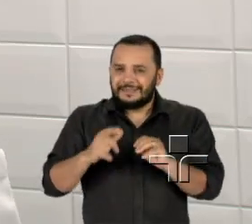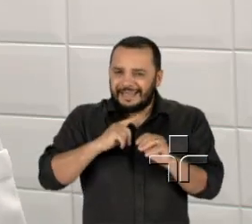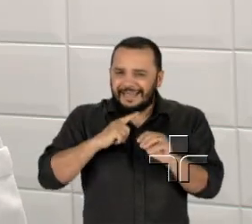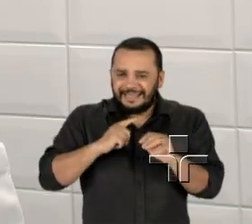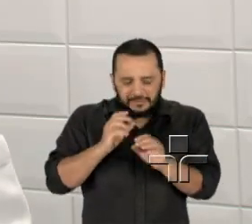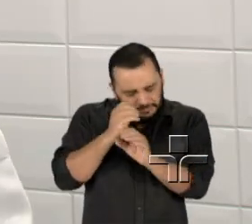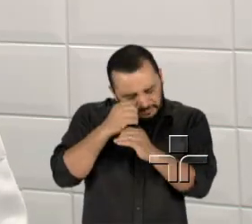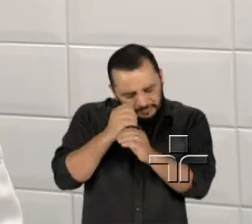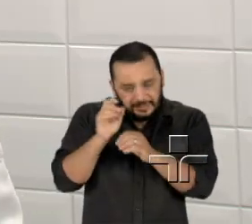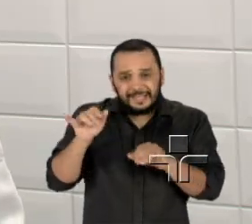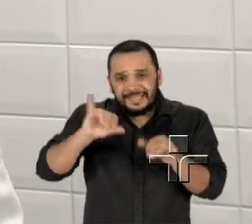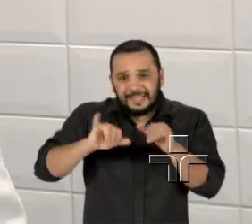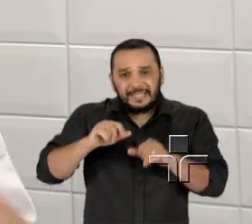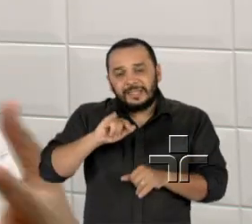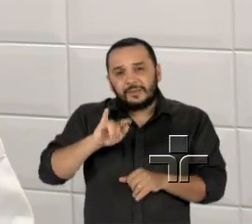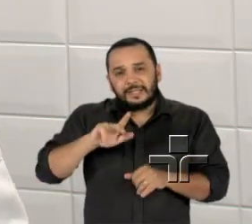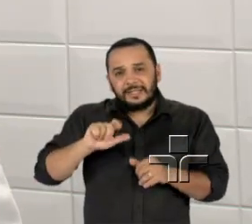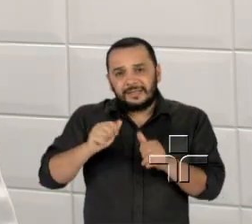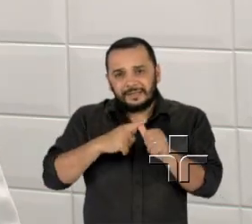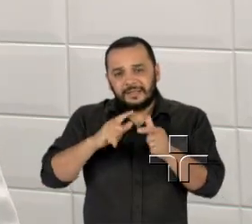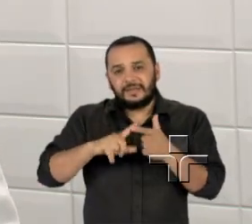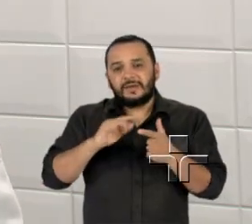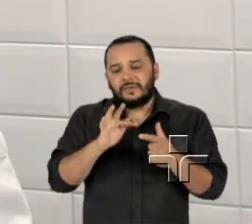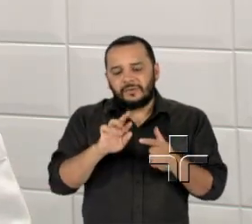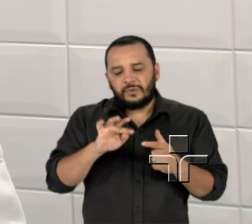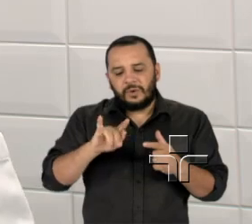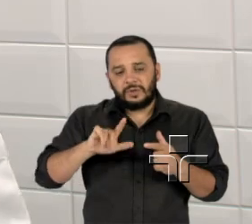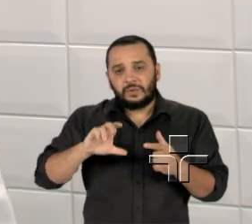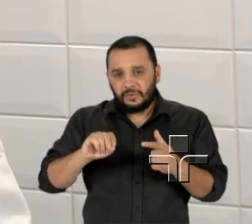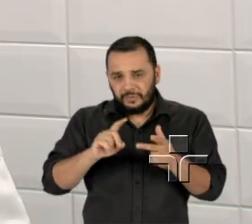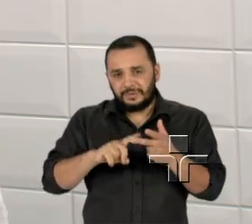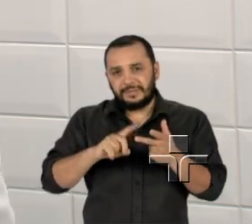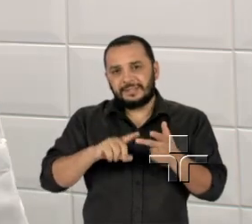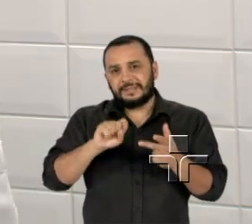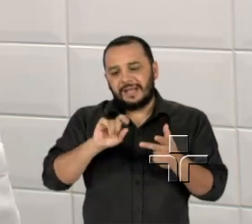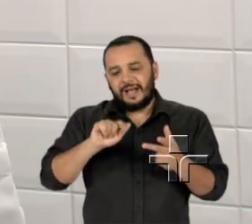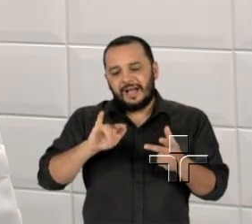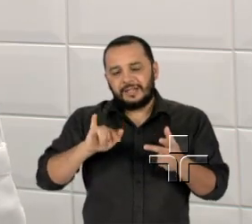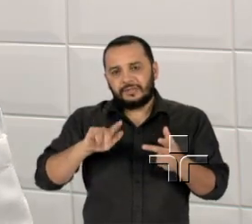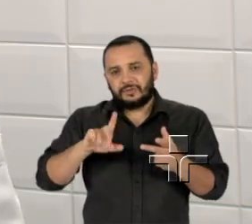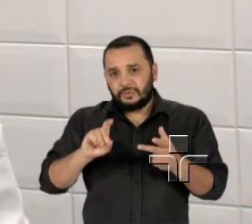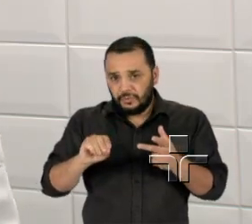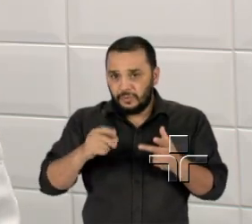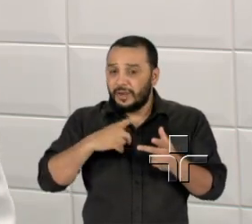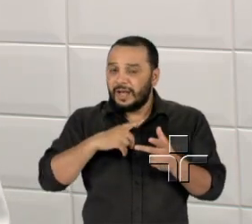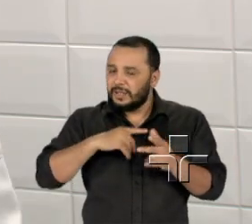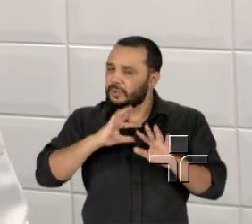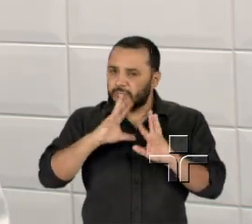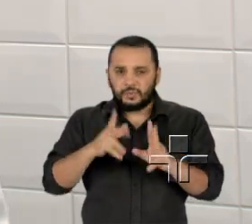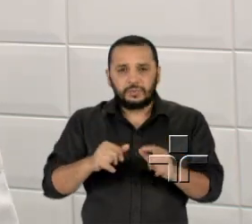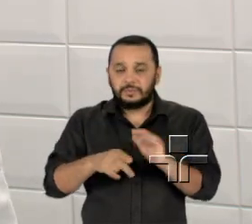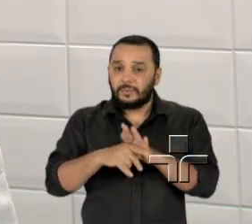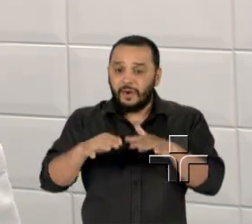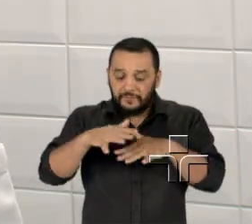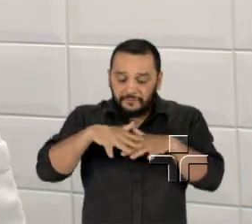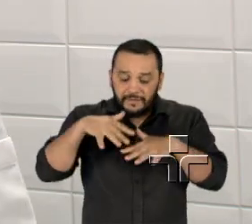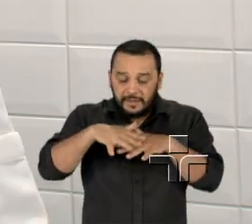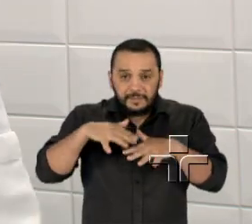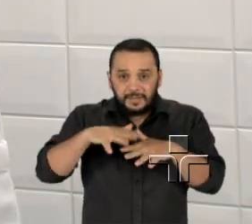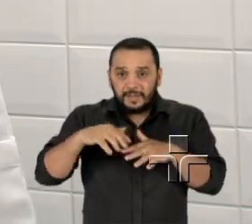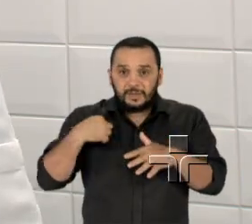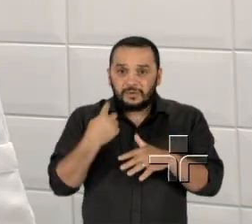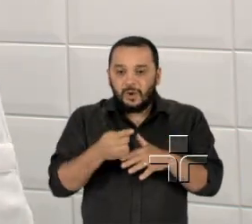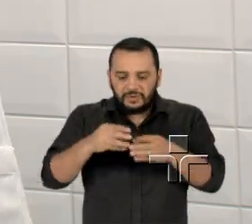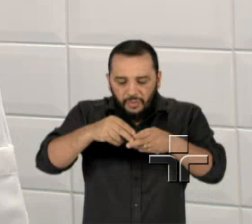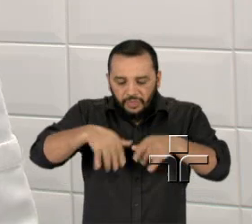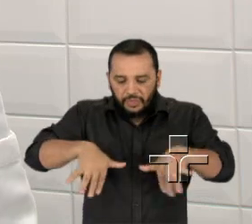nesses alimentos, como a inulina, o fruto oligossacarídeo, que são provenientes dos carboidratos, mas é um tipo de fibra que a gente não digere e